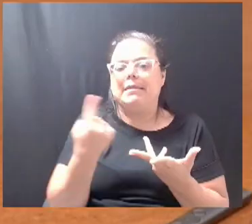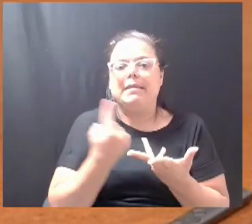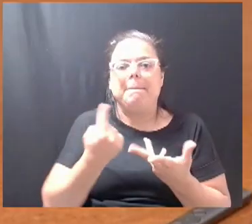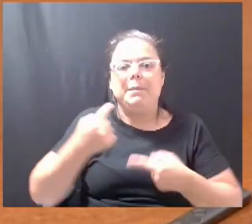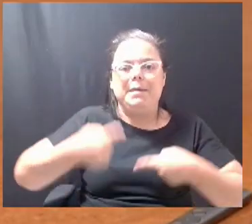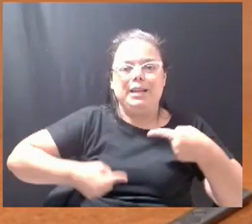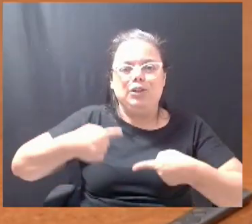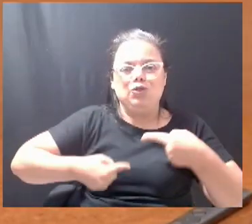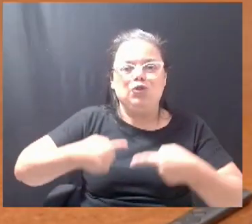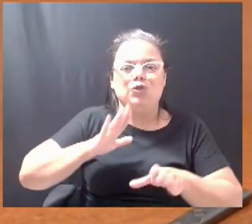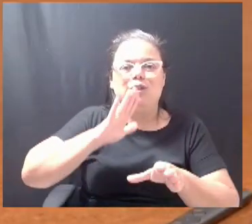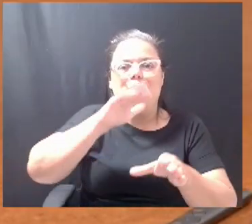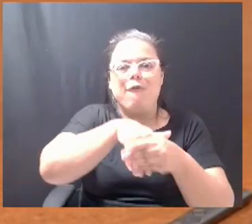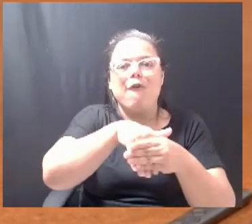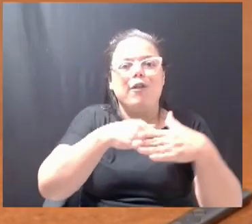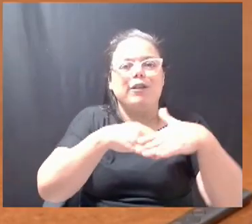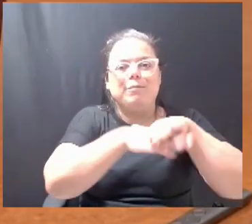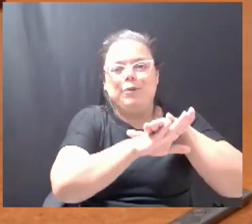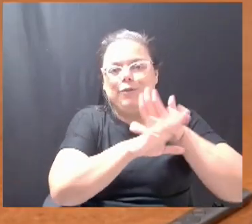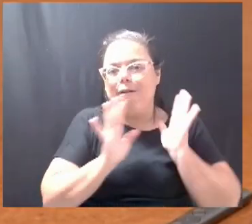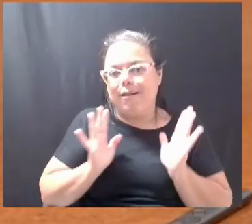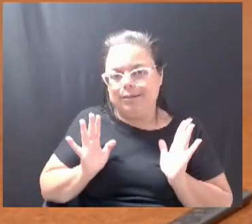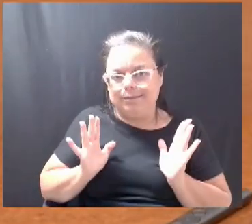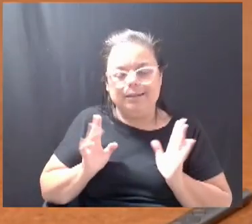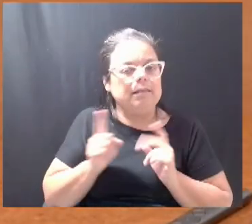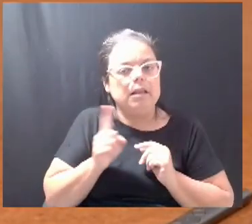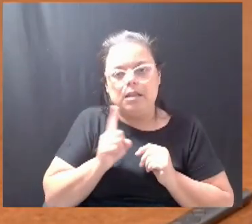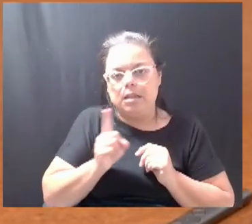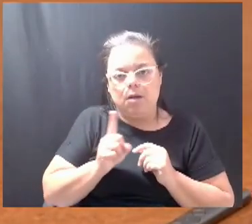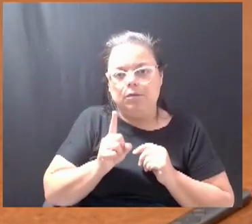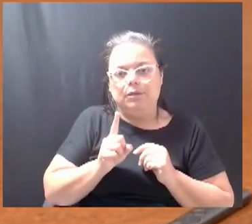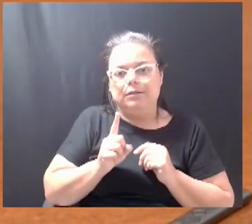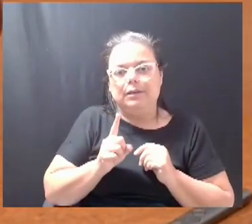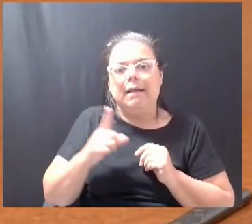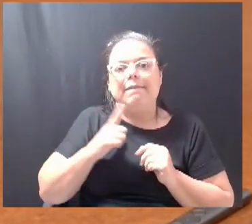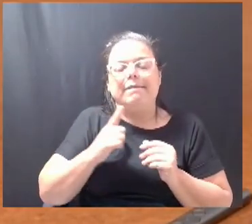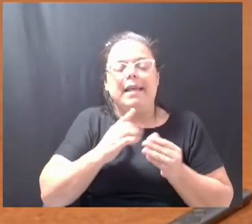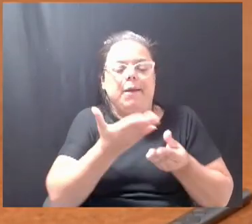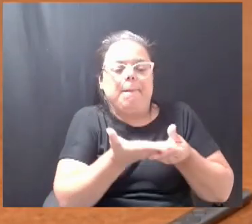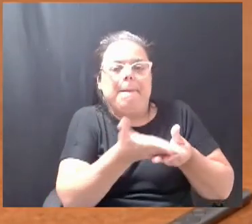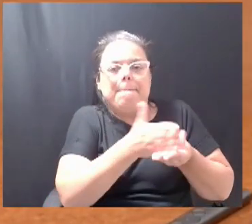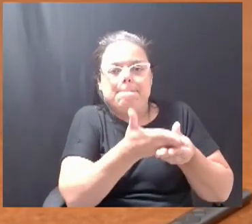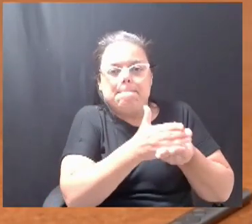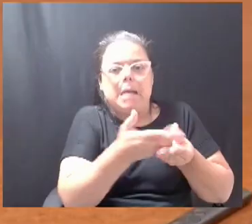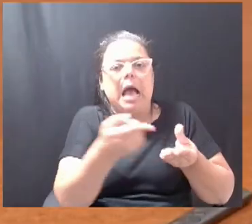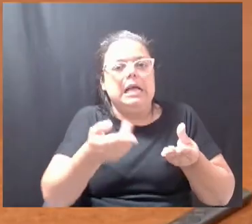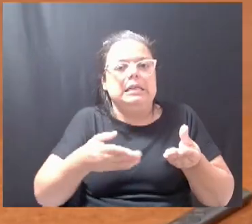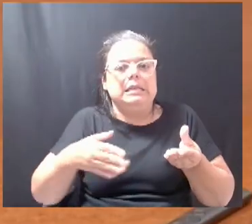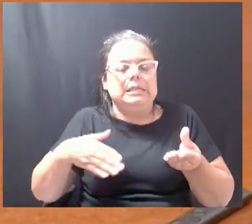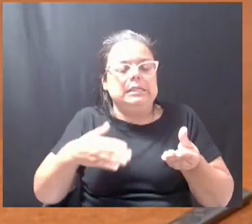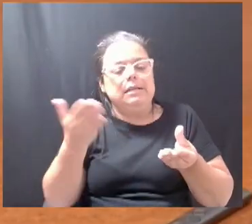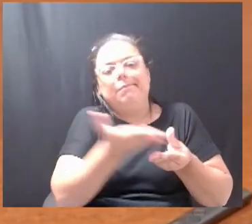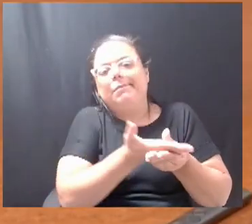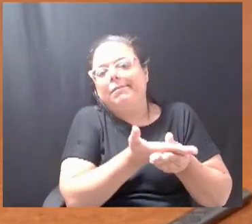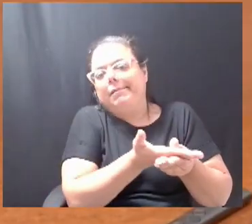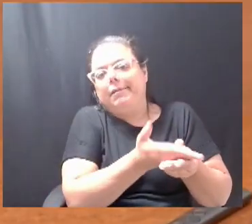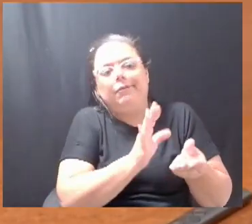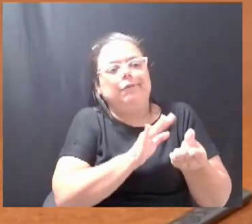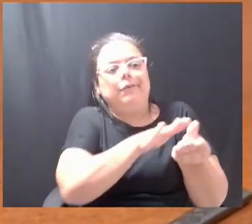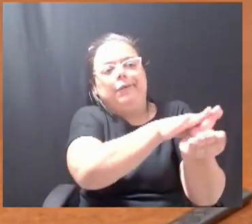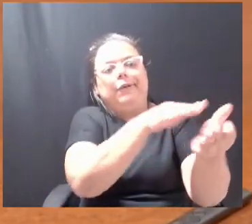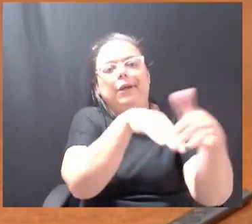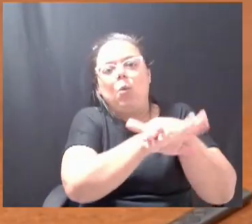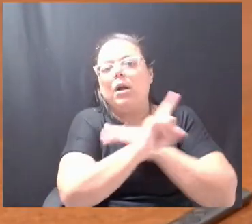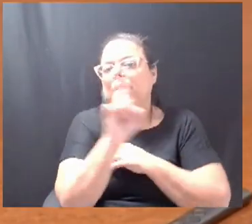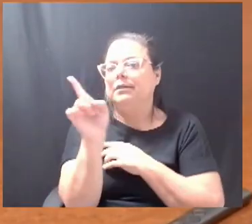A gente tem uma brincadeira aqui, né? Entre os vereadores. Tem uma pasta, um armarião, coloca lá e deixa lá, morre lá. ela já é uma lei, né?